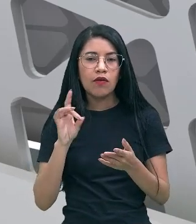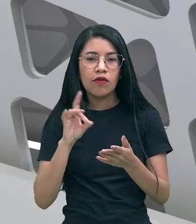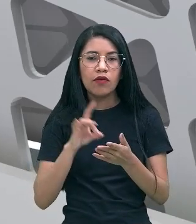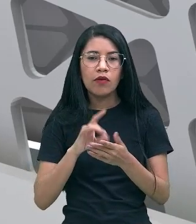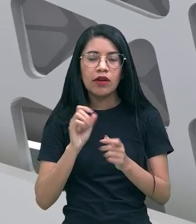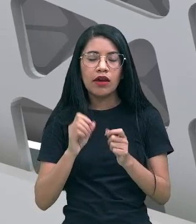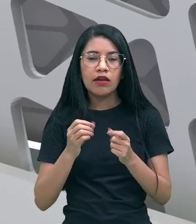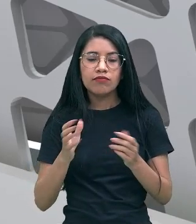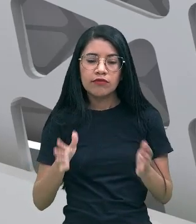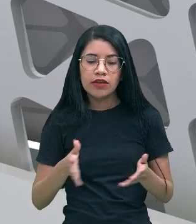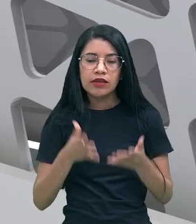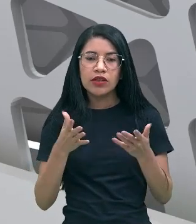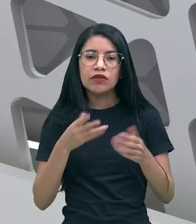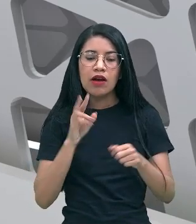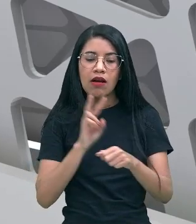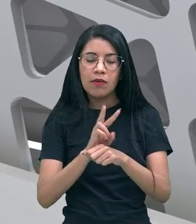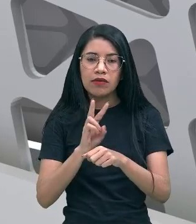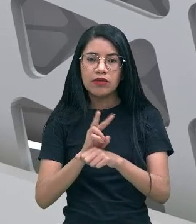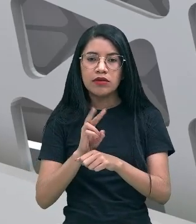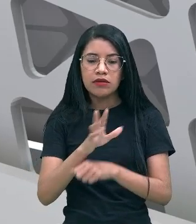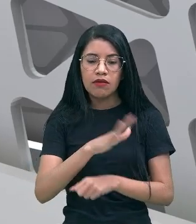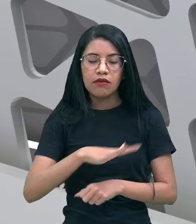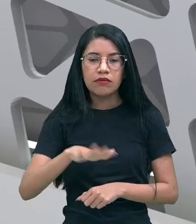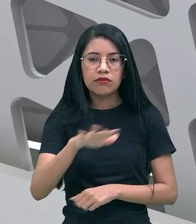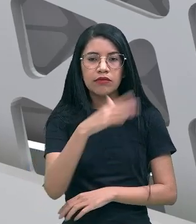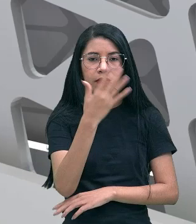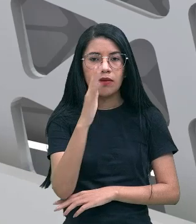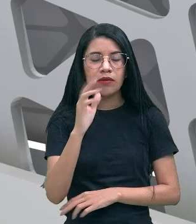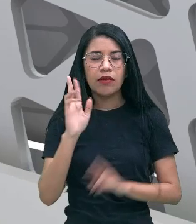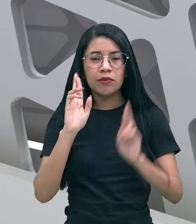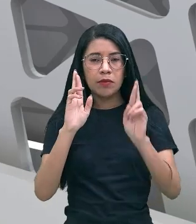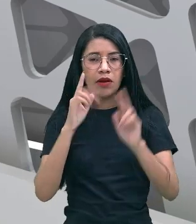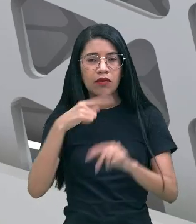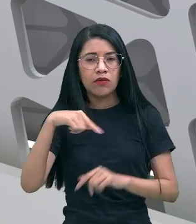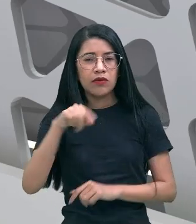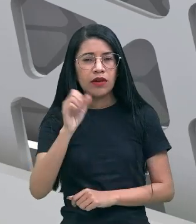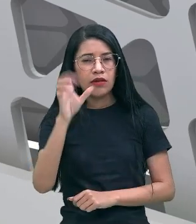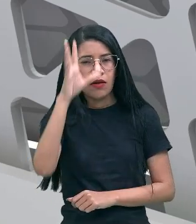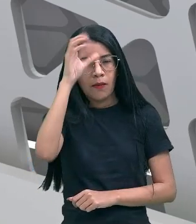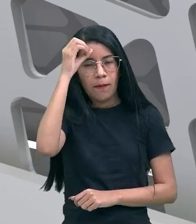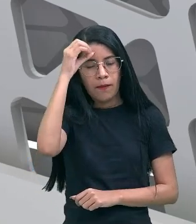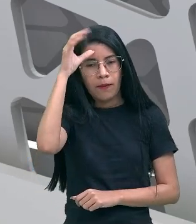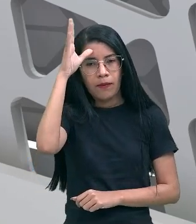mais incentivos ao ambiente. Beleza? Espero que você tenha aprendido